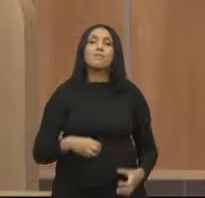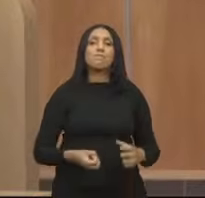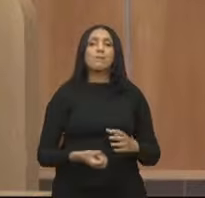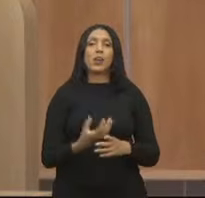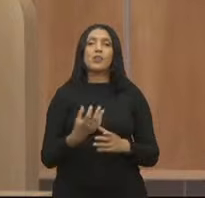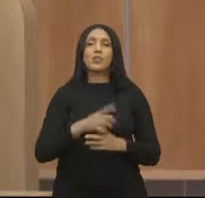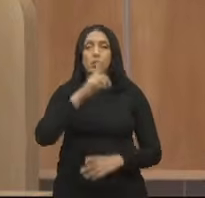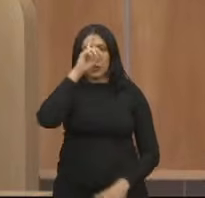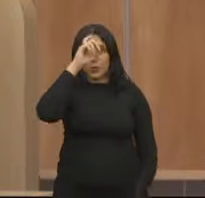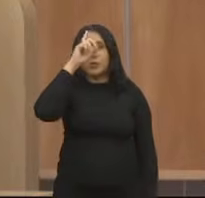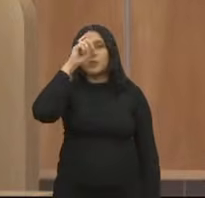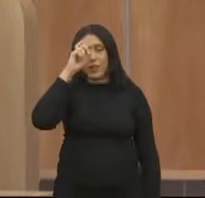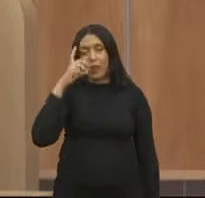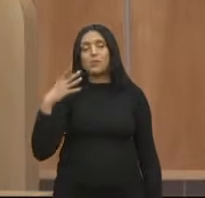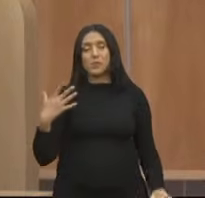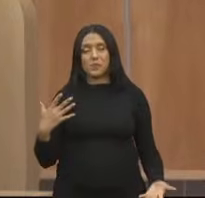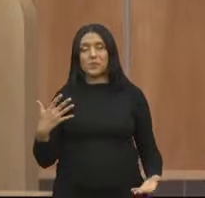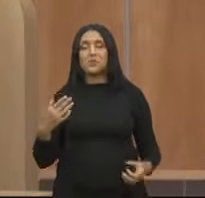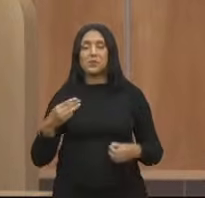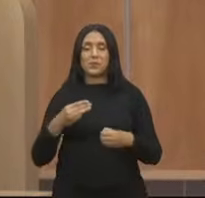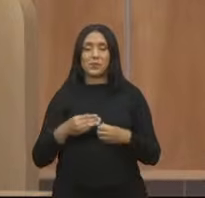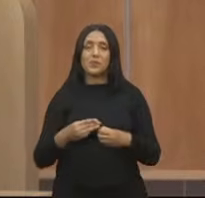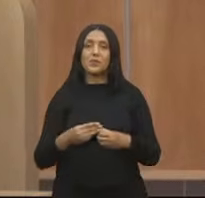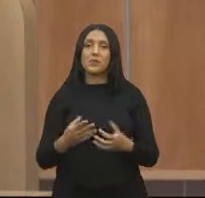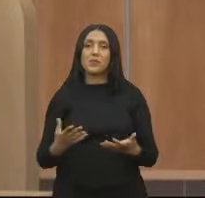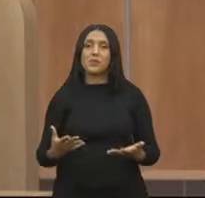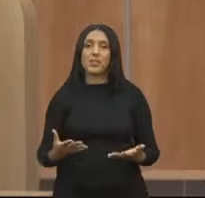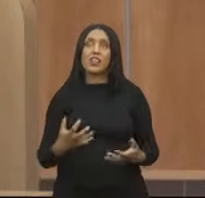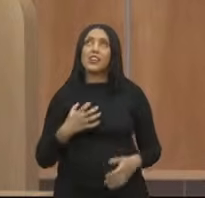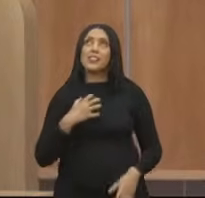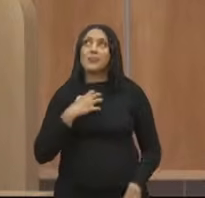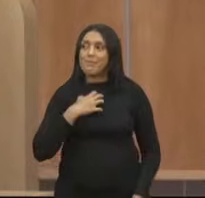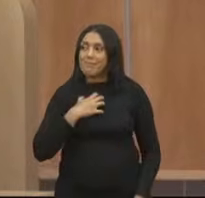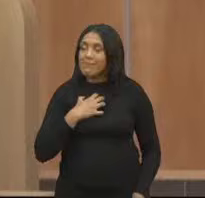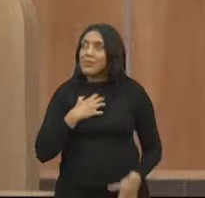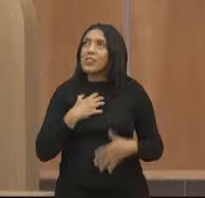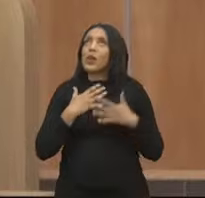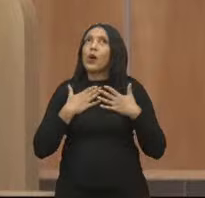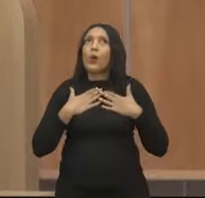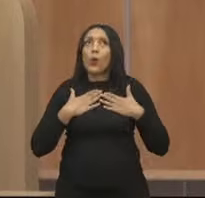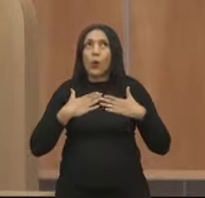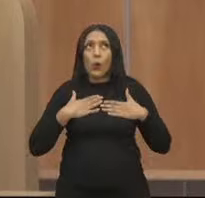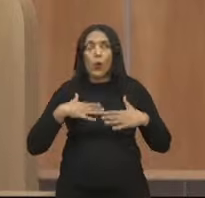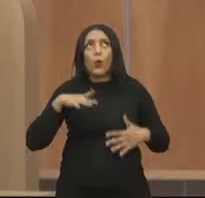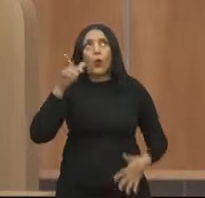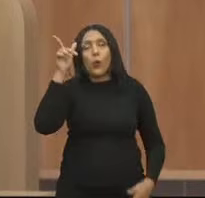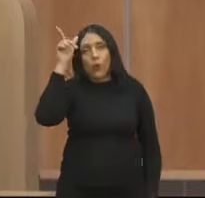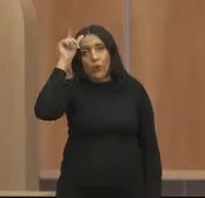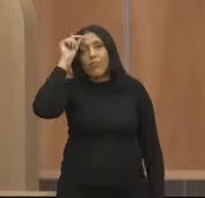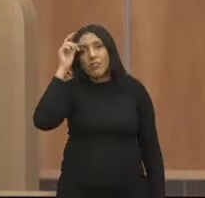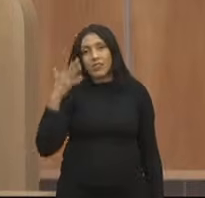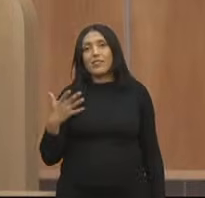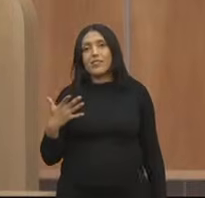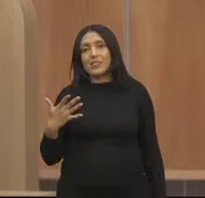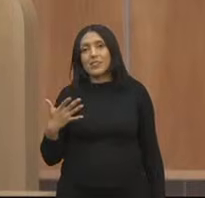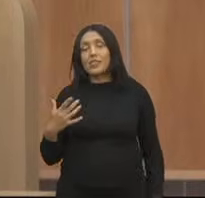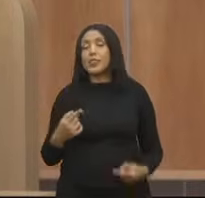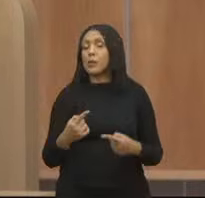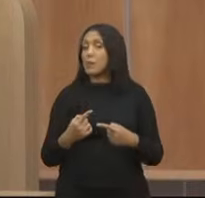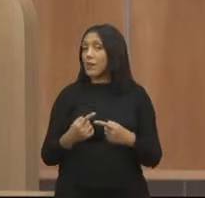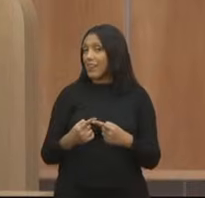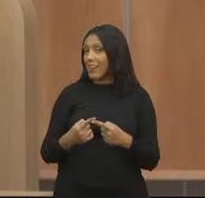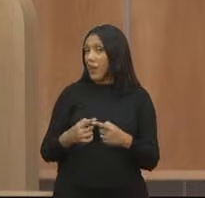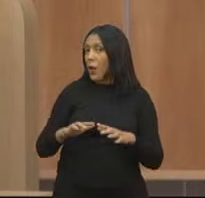grande alívio para nós, porque o que se espera dos políticos? Que aquilo que foi propagado e aquilo que